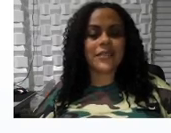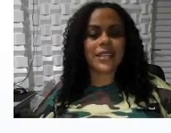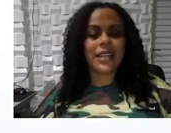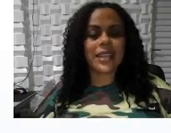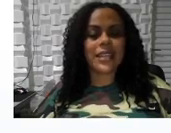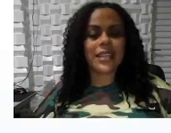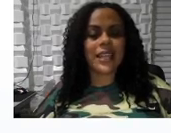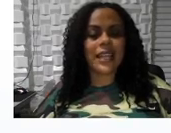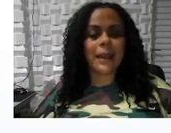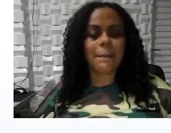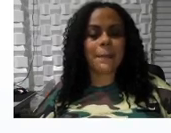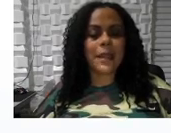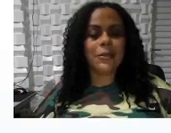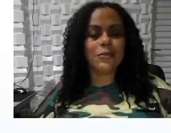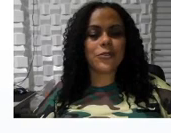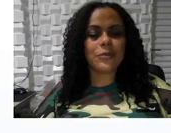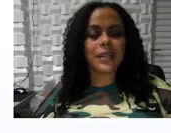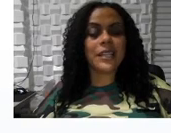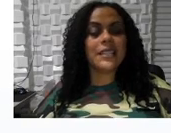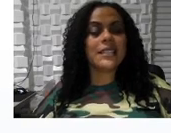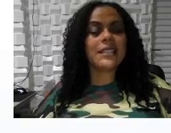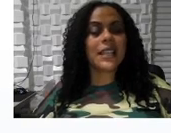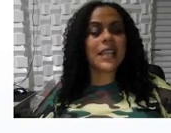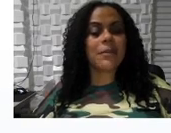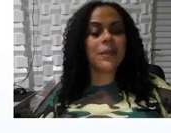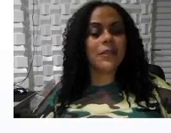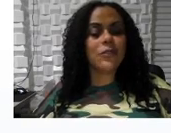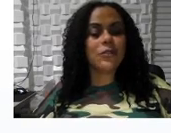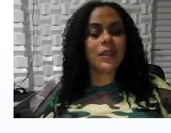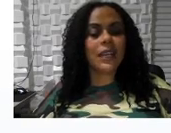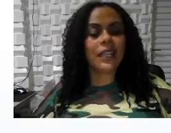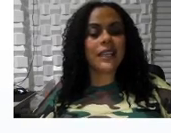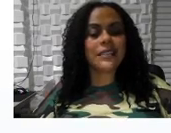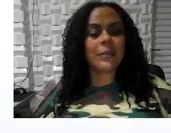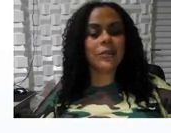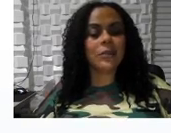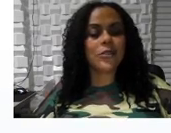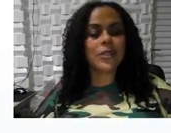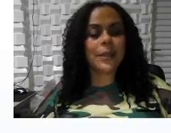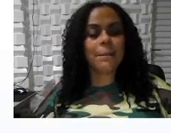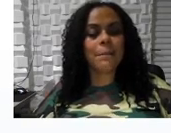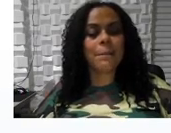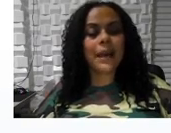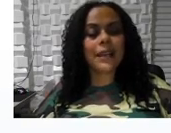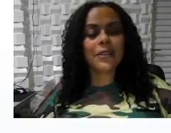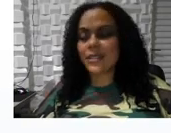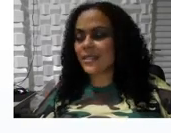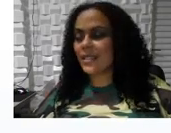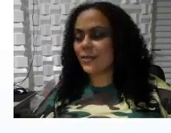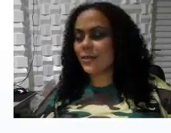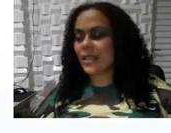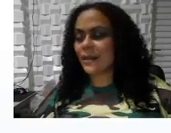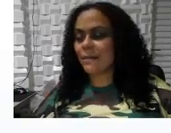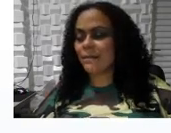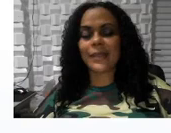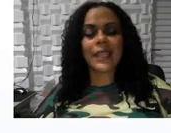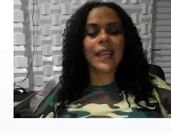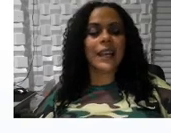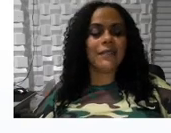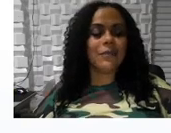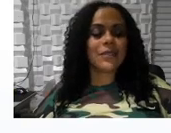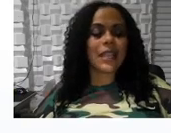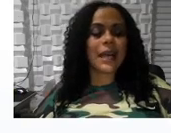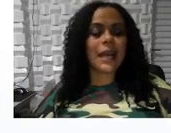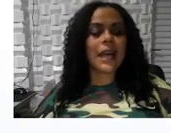aí ela é a penúltima. Se ela é a penúltima, ela recebe o nome de paroxítona. Vamos